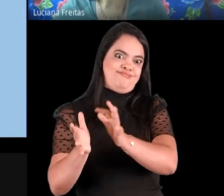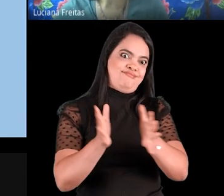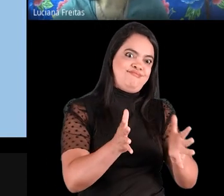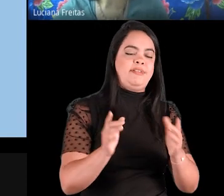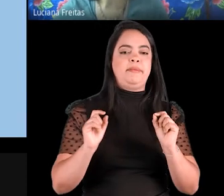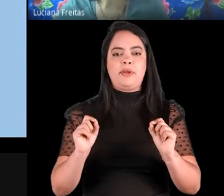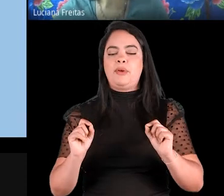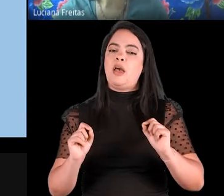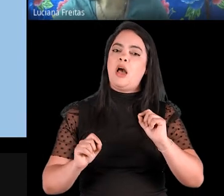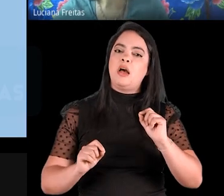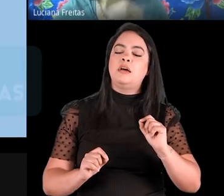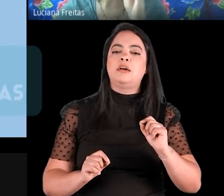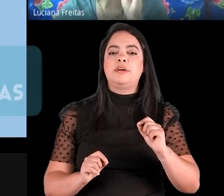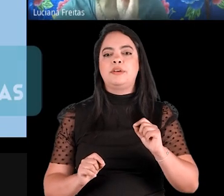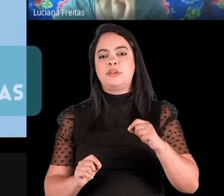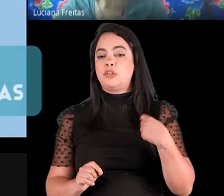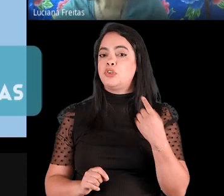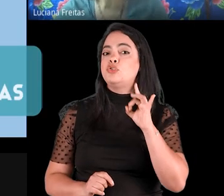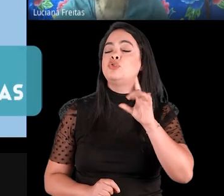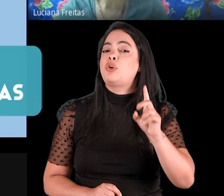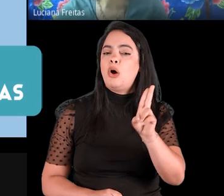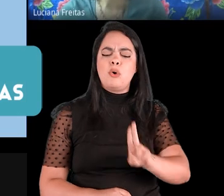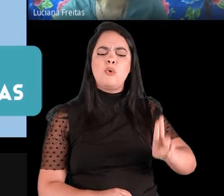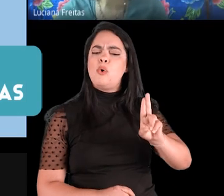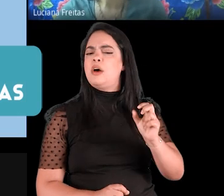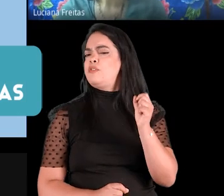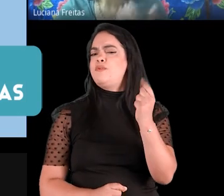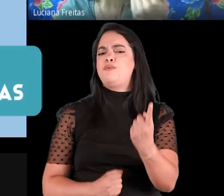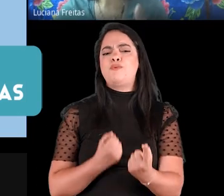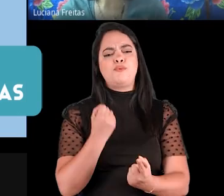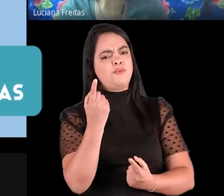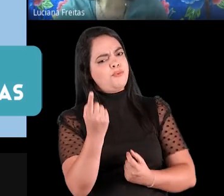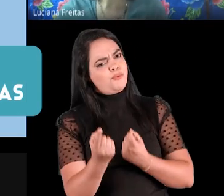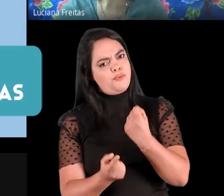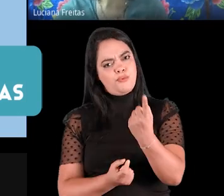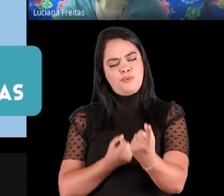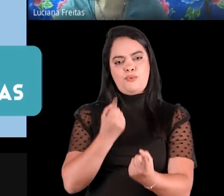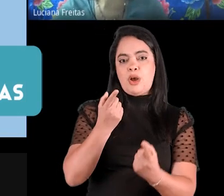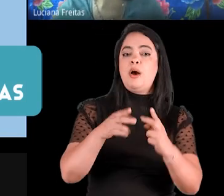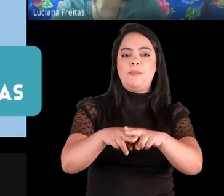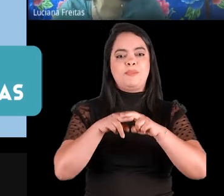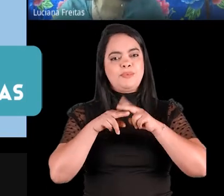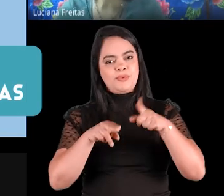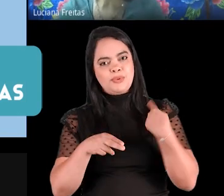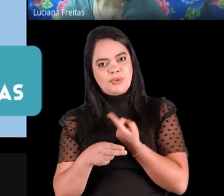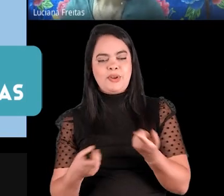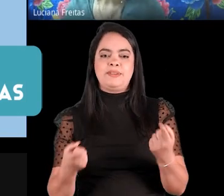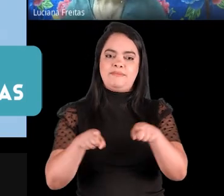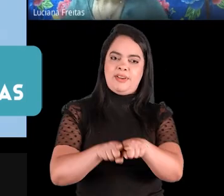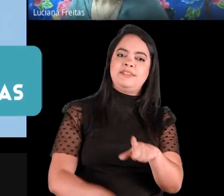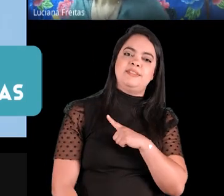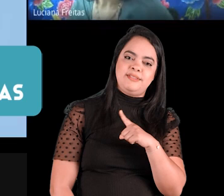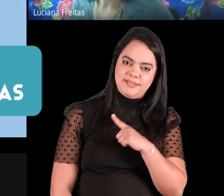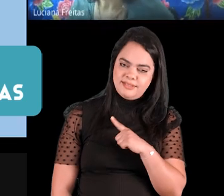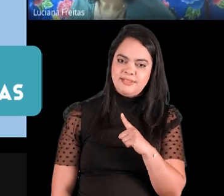vamos usar o avatar numa situação específica, né? Por isso que a gente está trazendo os parceiros junto com a gente,